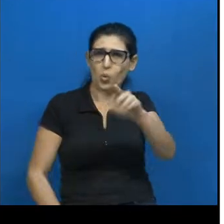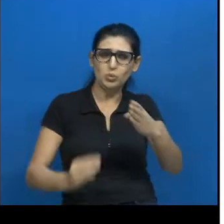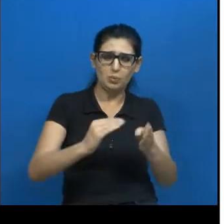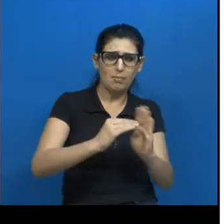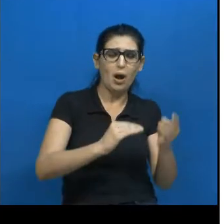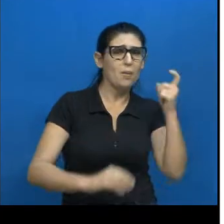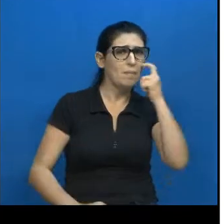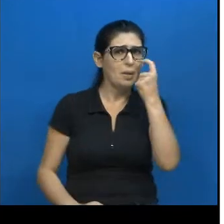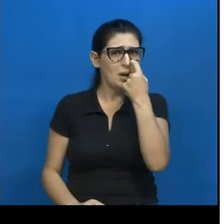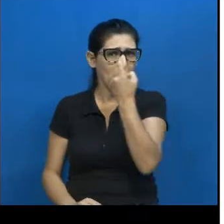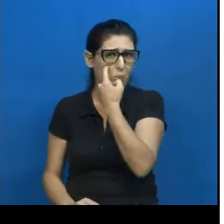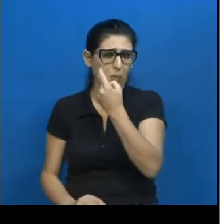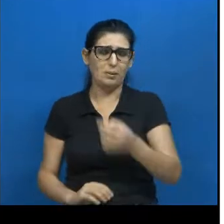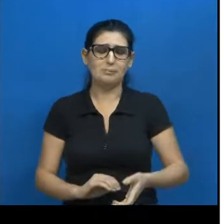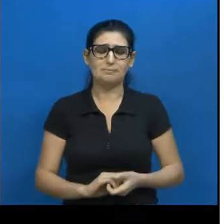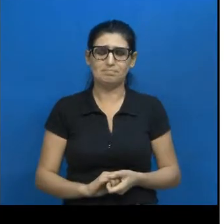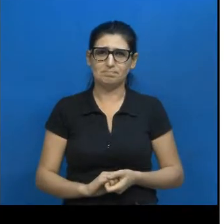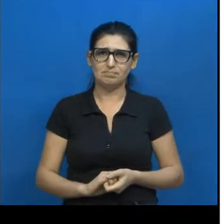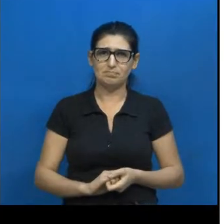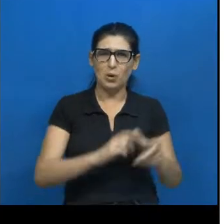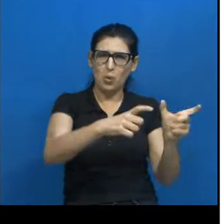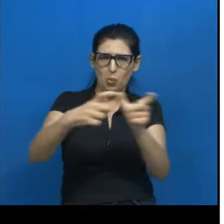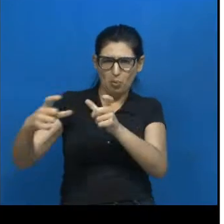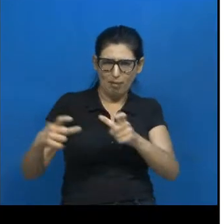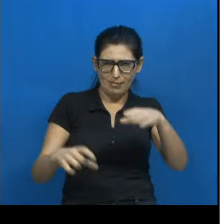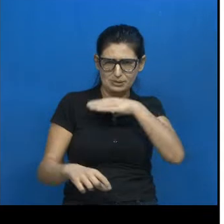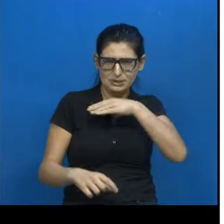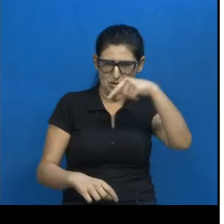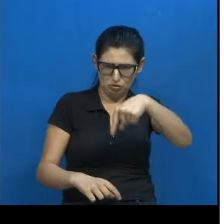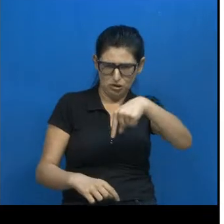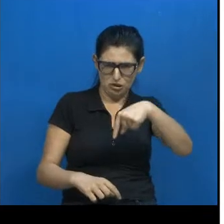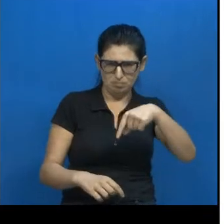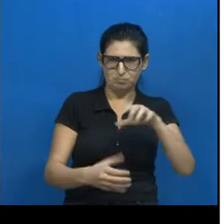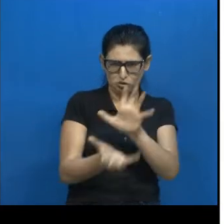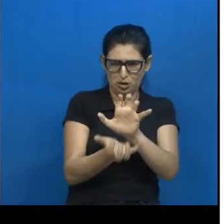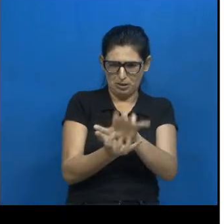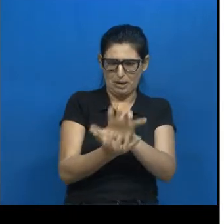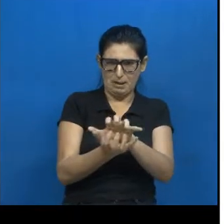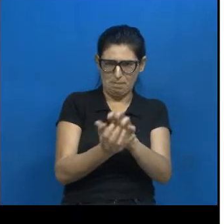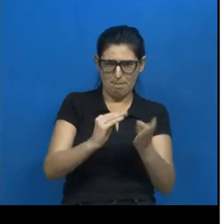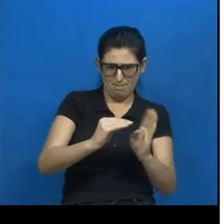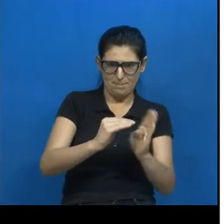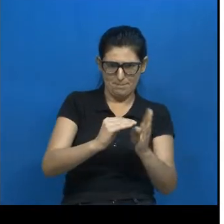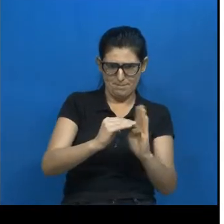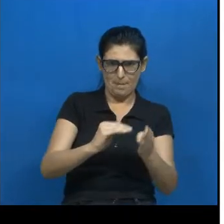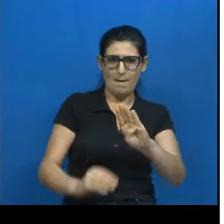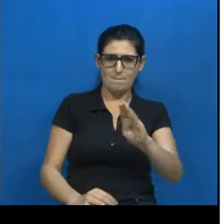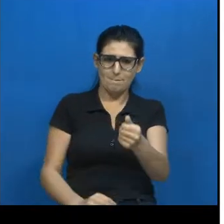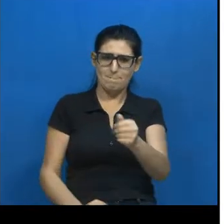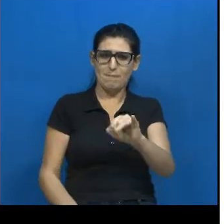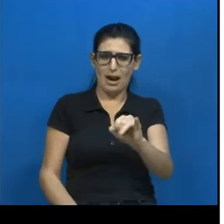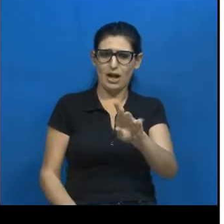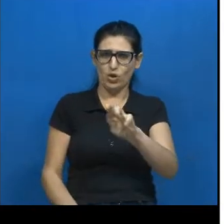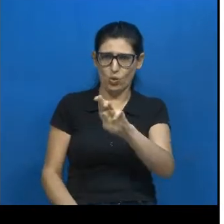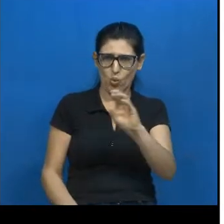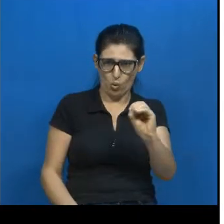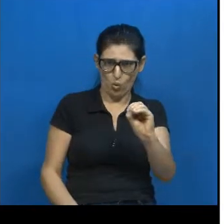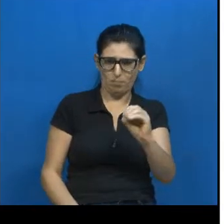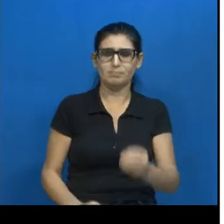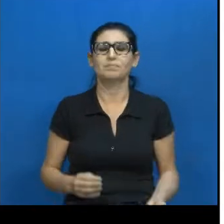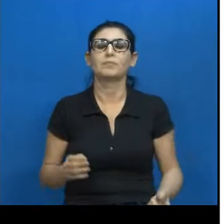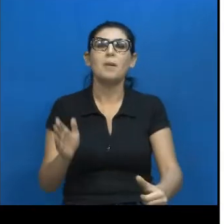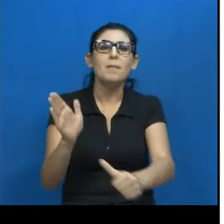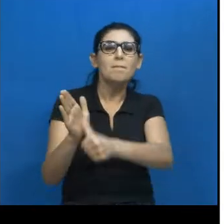Aqui a gente fez um levantamento do que são os passageiros, e a gente chegou lá que nessa fase operacional, que é a primeira e segunda